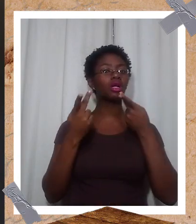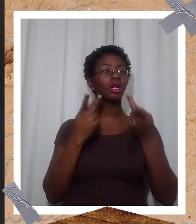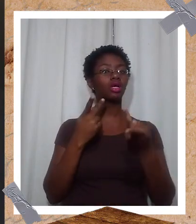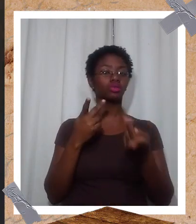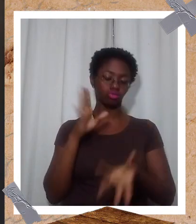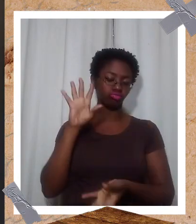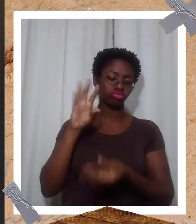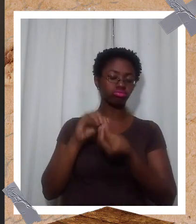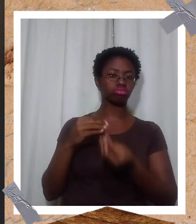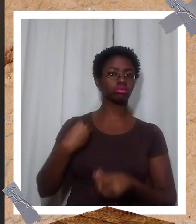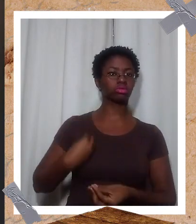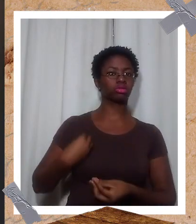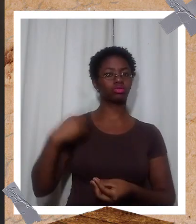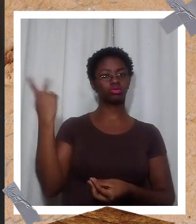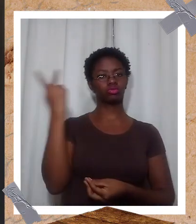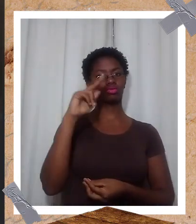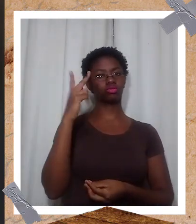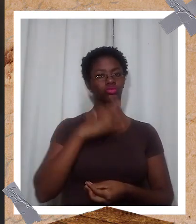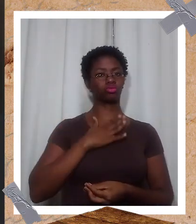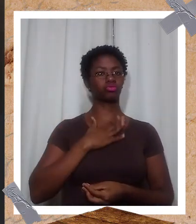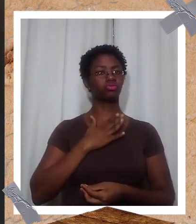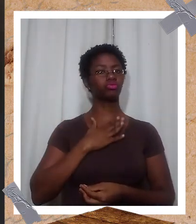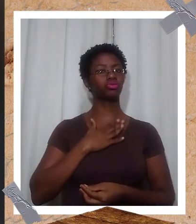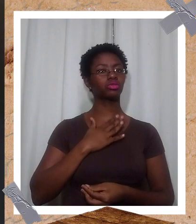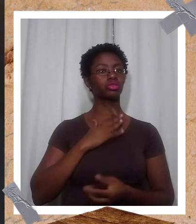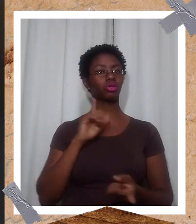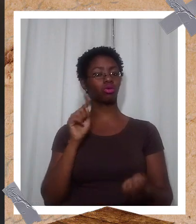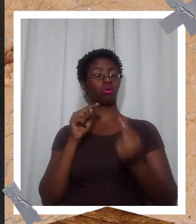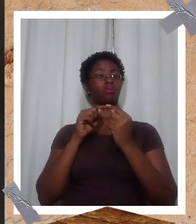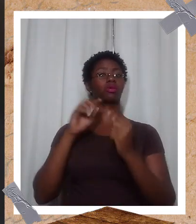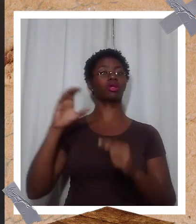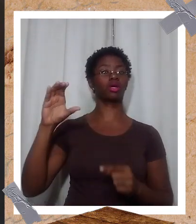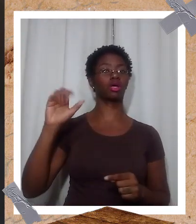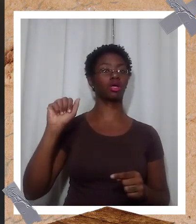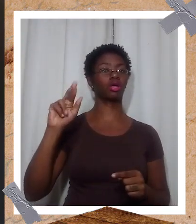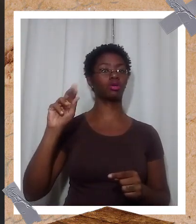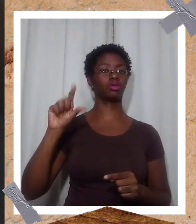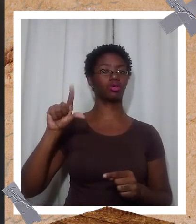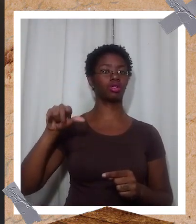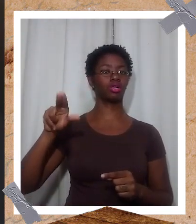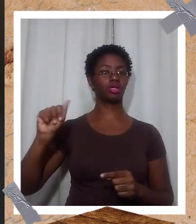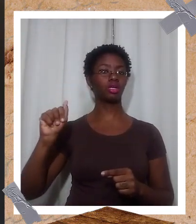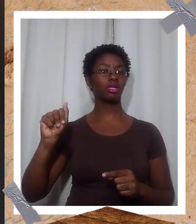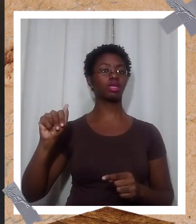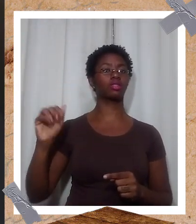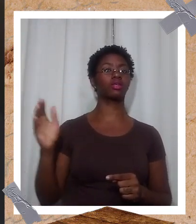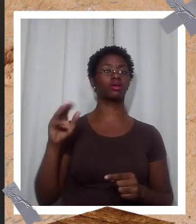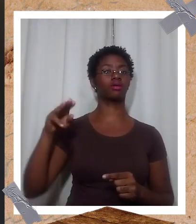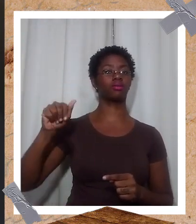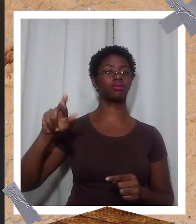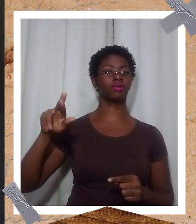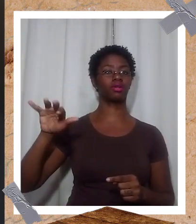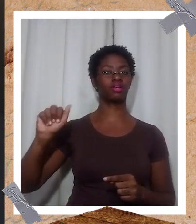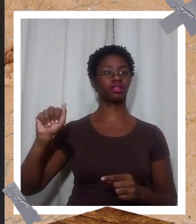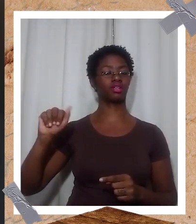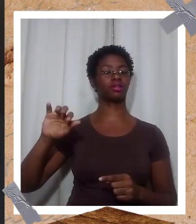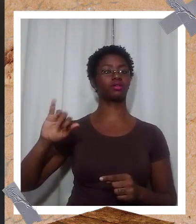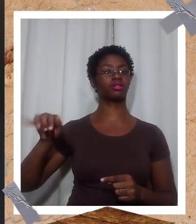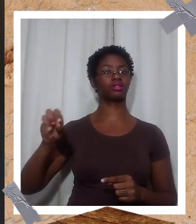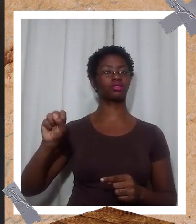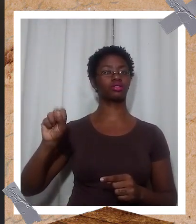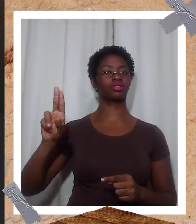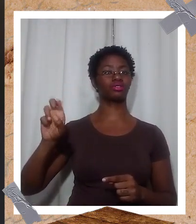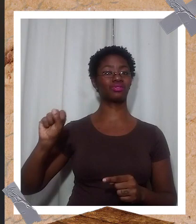minha trajetória, que tem um link com Carolina Maria de Jesus. E hoje é aniversário do meu pai, ele